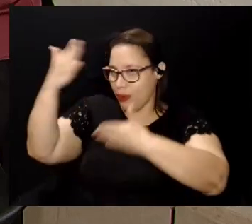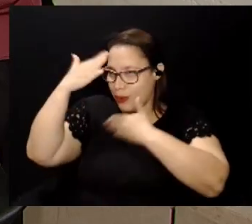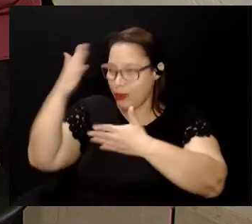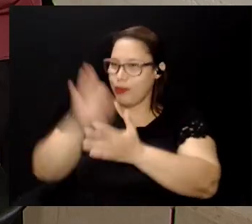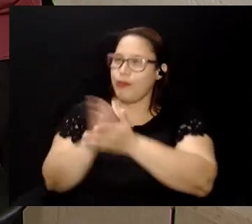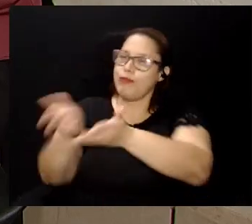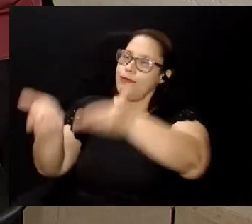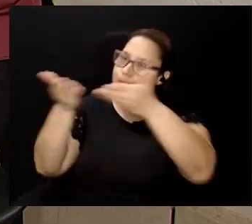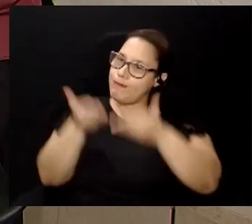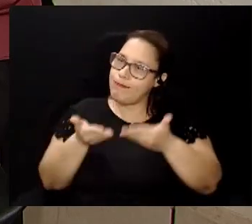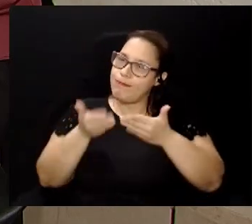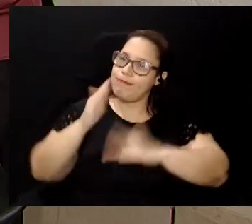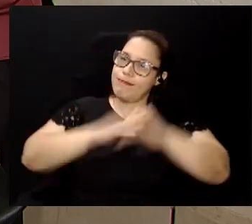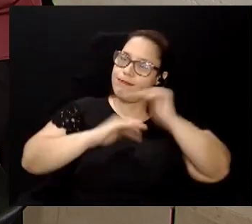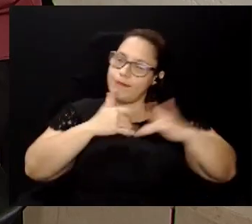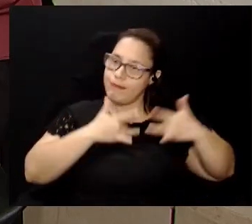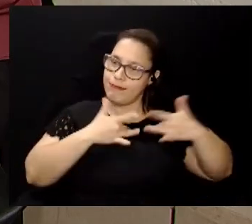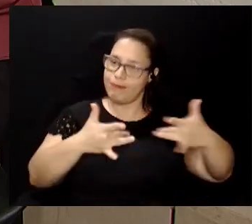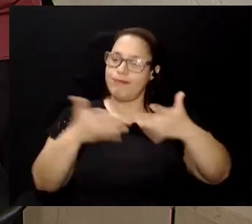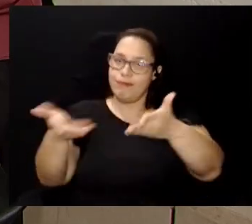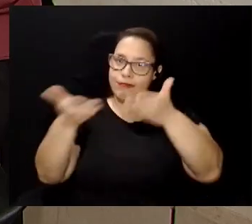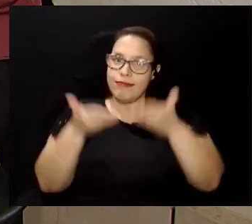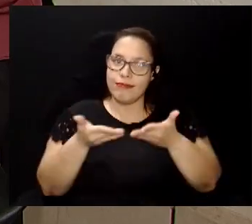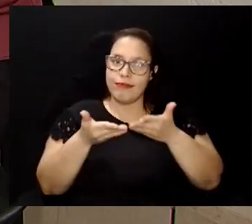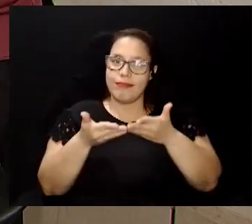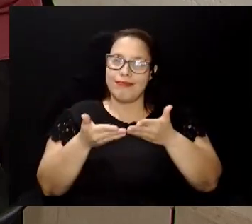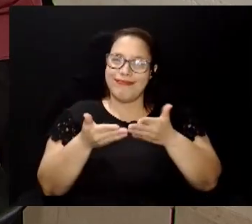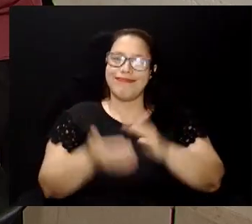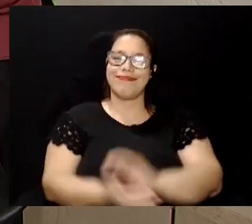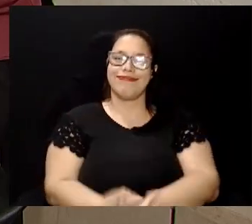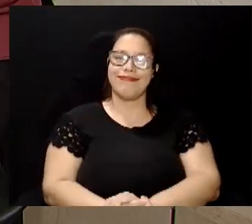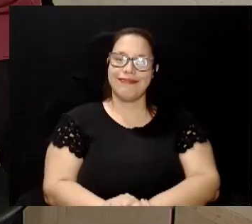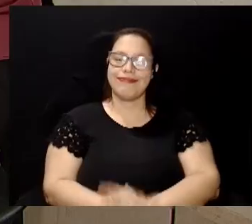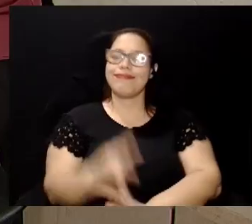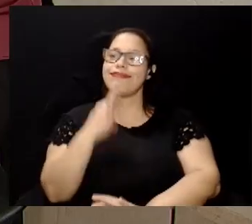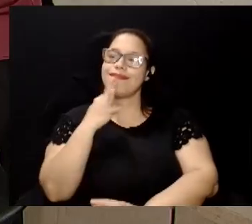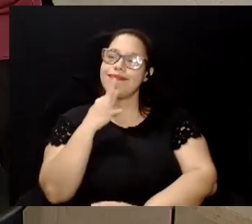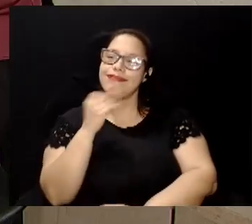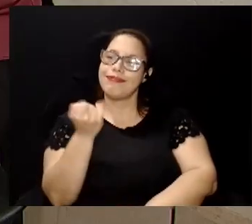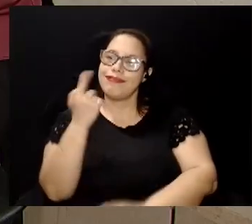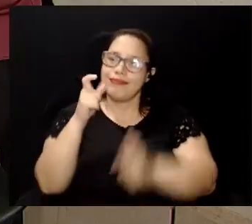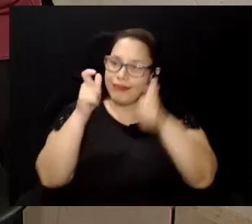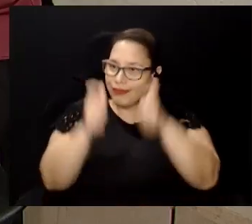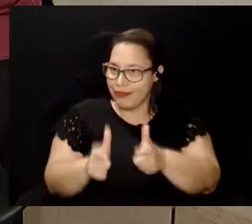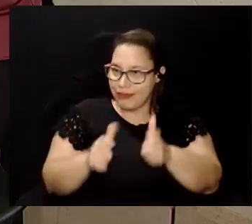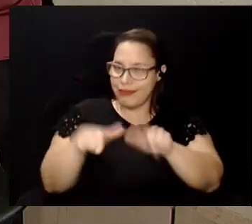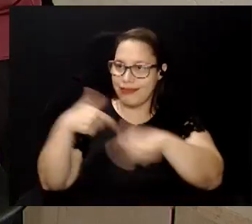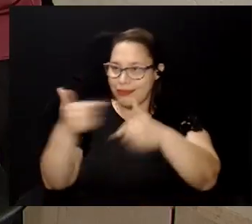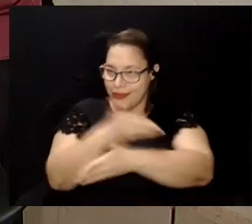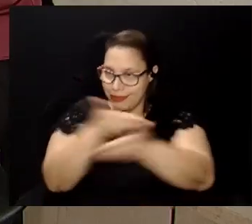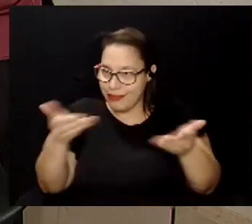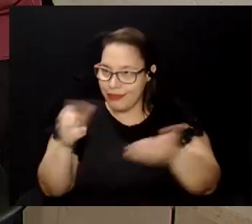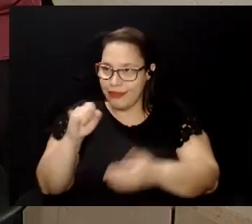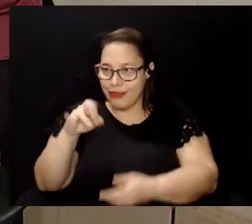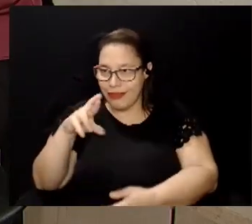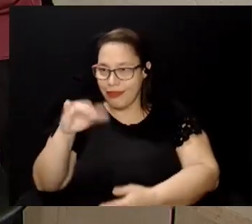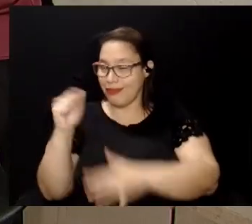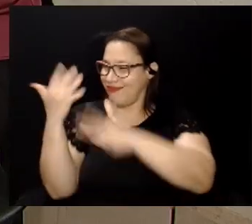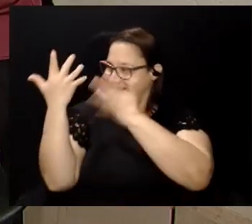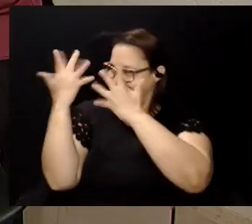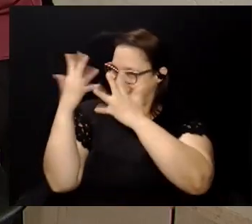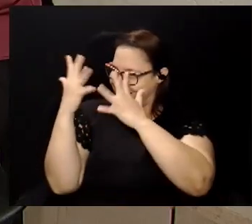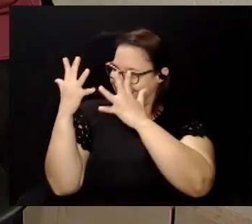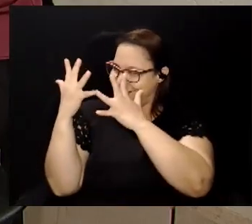história. Muito obrigada por ter recebido a gente, recebido o Mãos Solidárias, conhecer um pouquinho do espaço e o trabalho